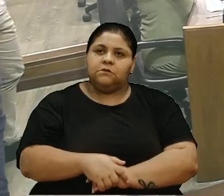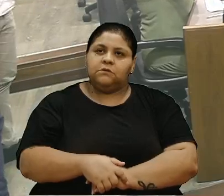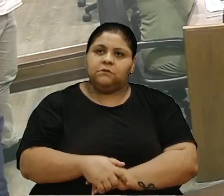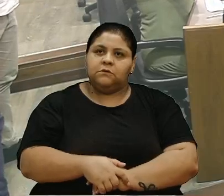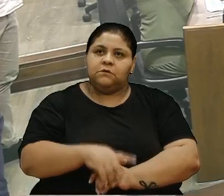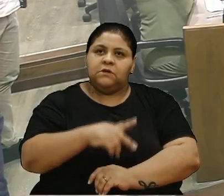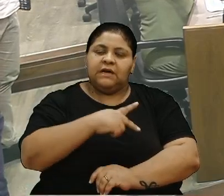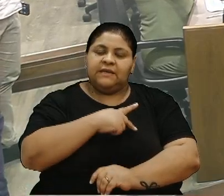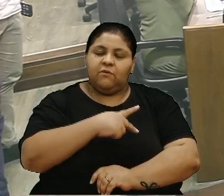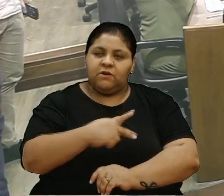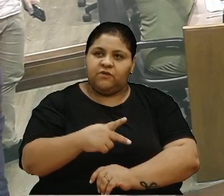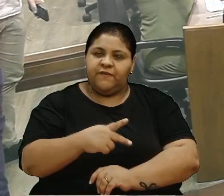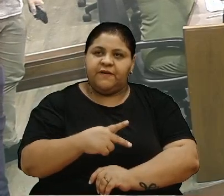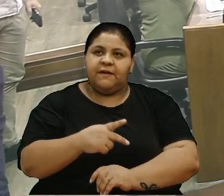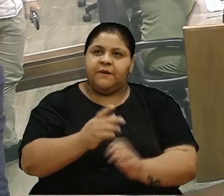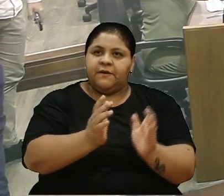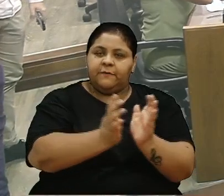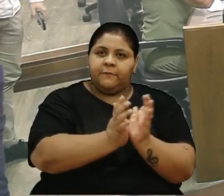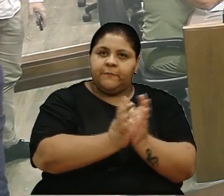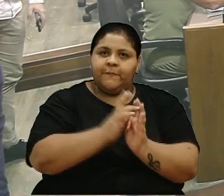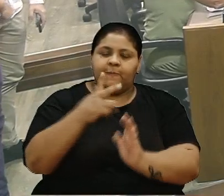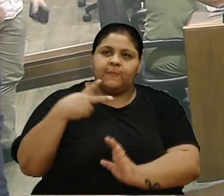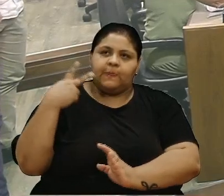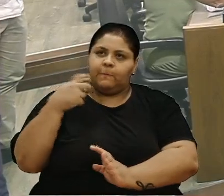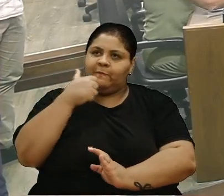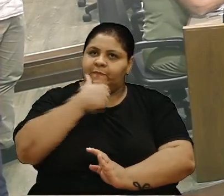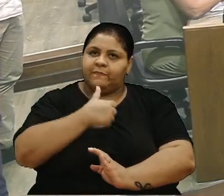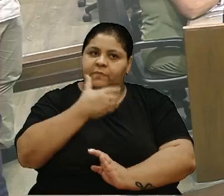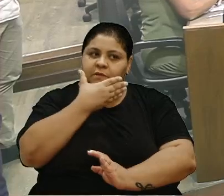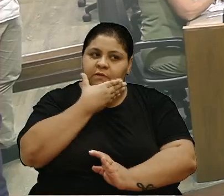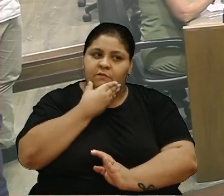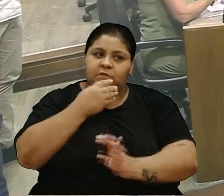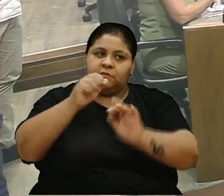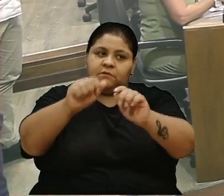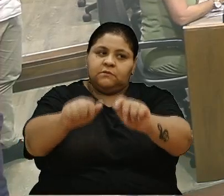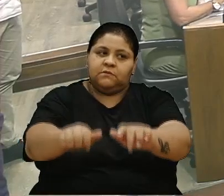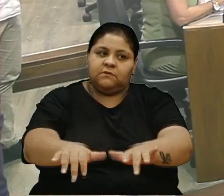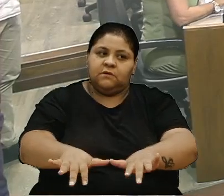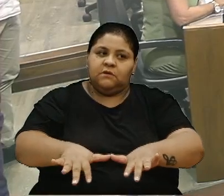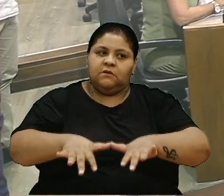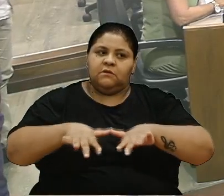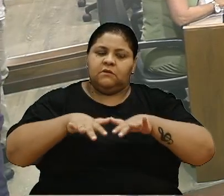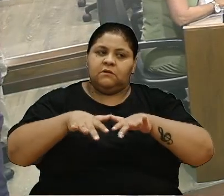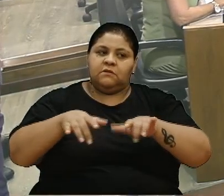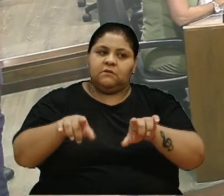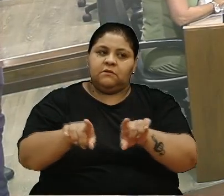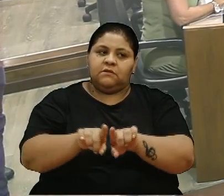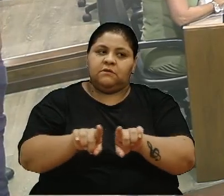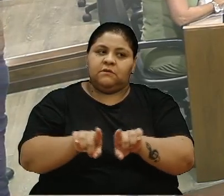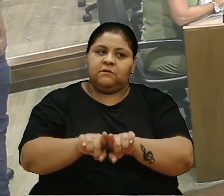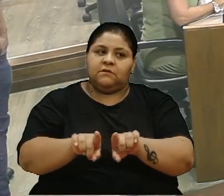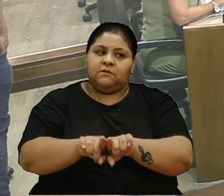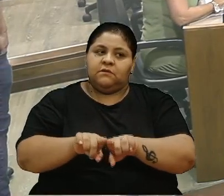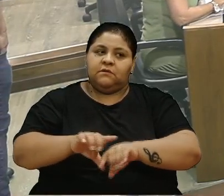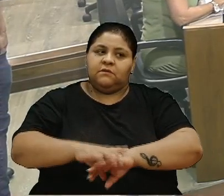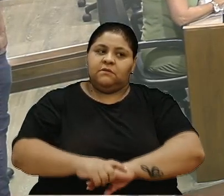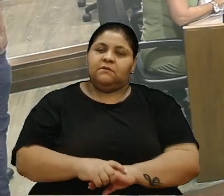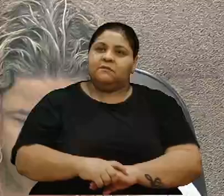Senhor presidente, nobres colegas, plateia que nos acompanha, não é de hoje, né? Não é de